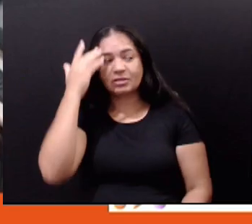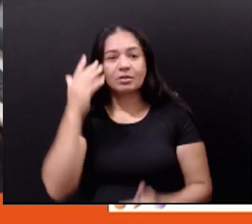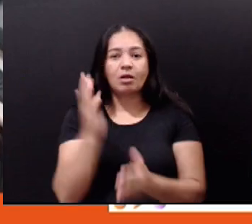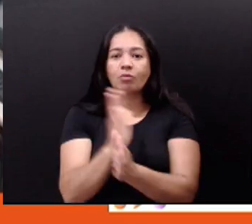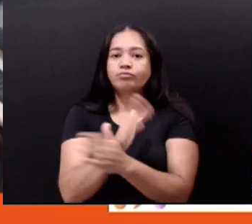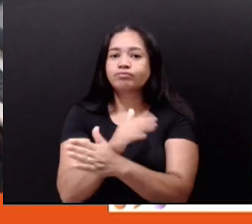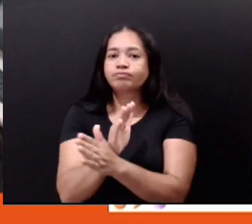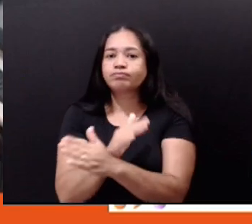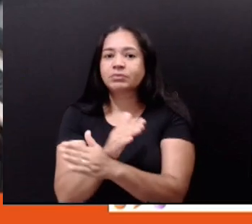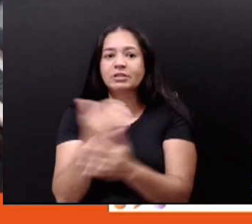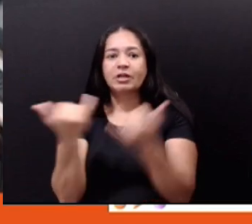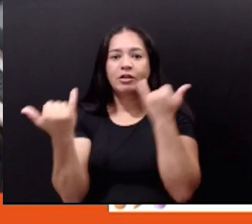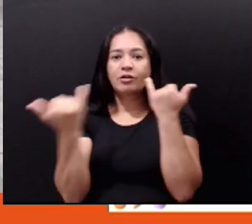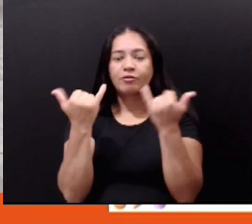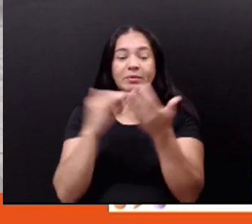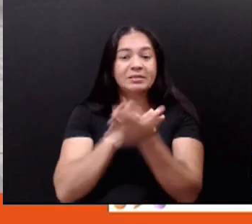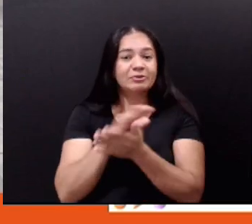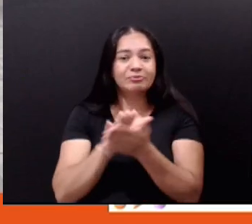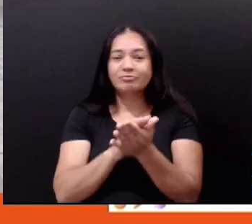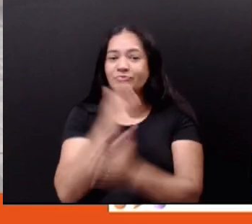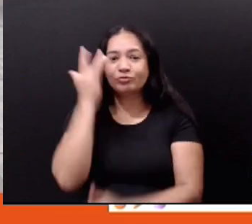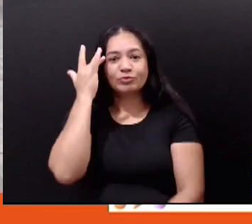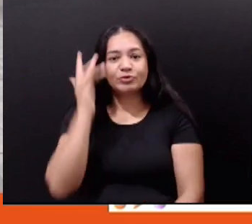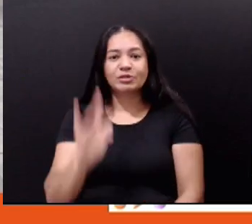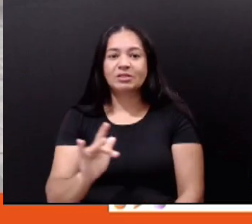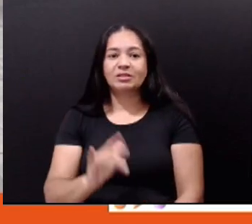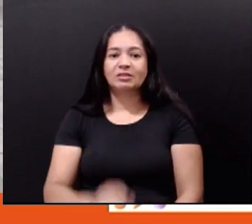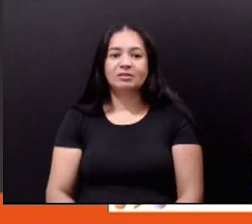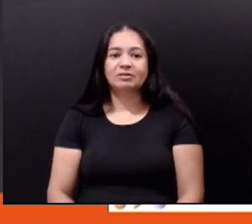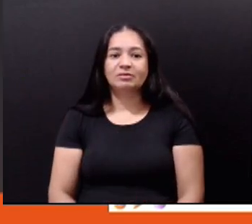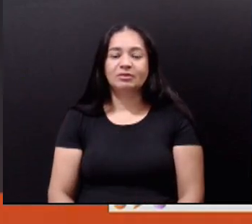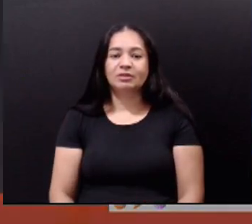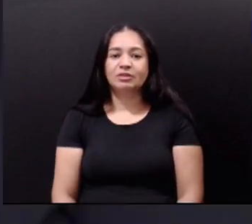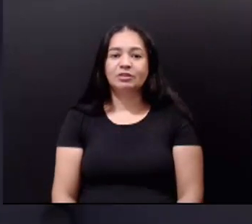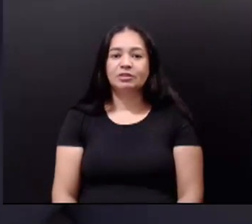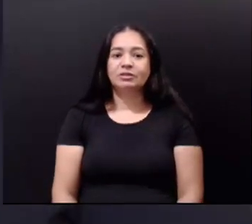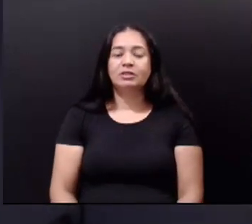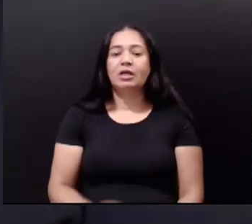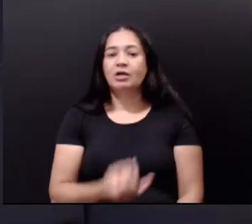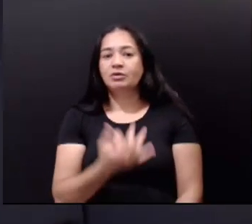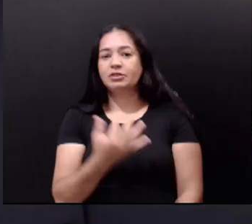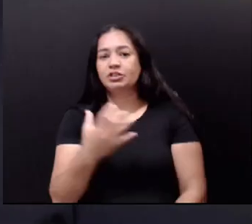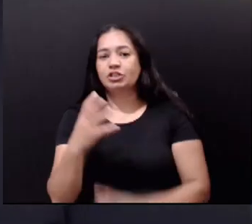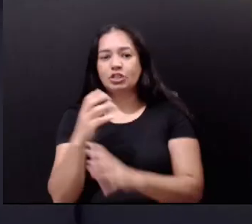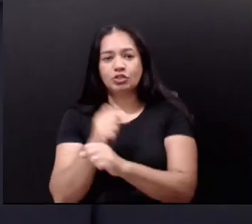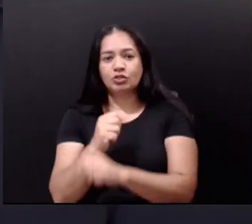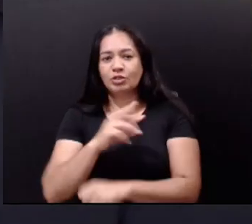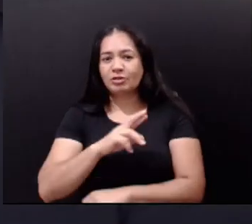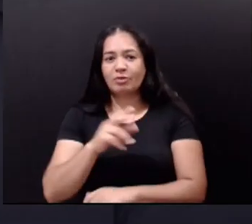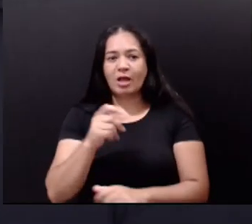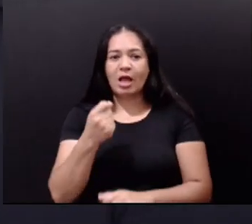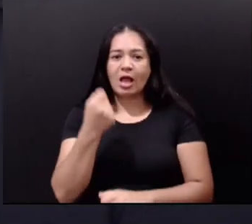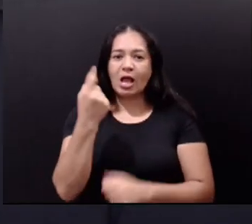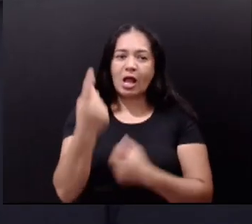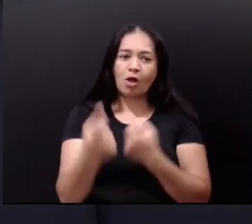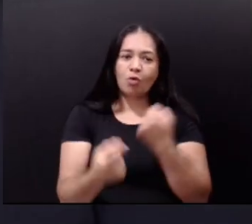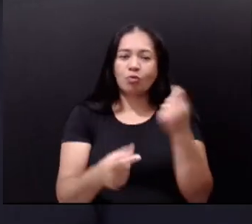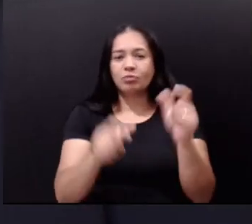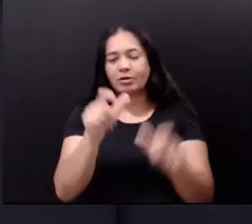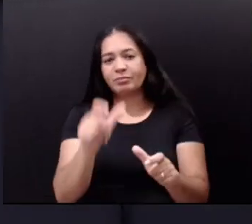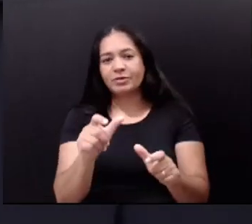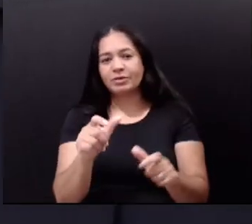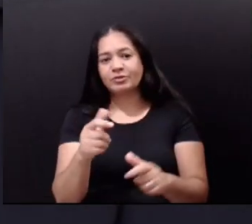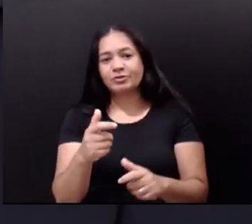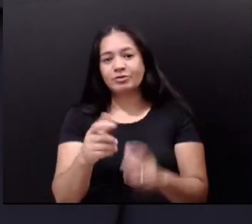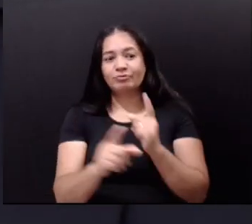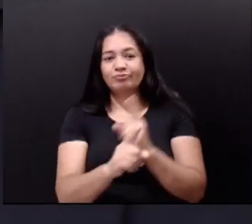vezes, né? Sim. Não é para o número total de pessoas. Algumas pessoas têm uma resistência para o atendimento. Né? Se chega